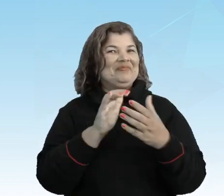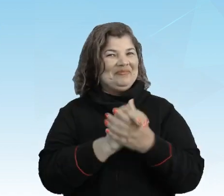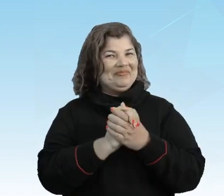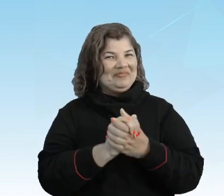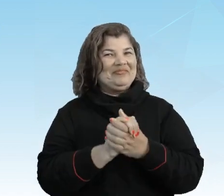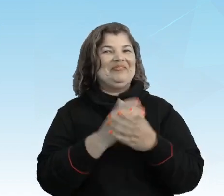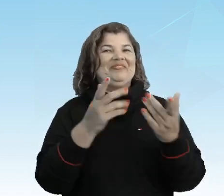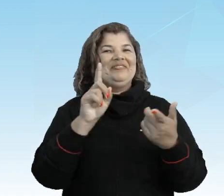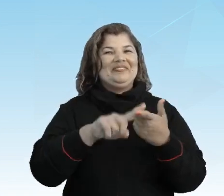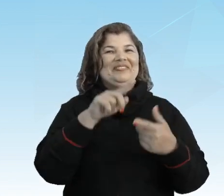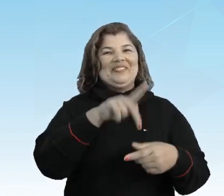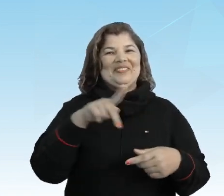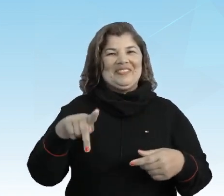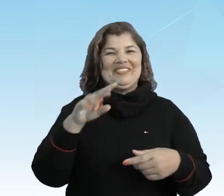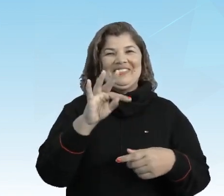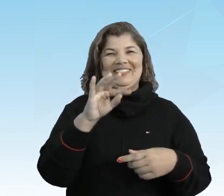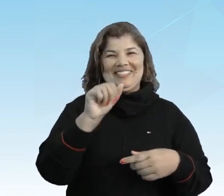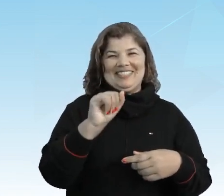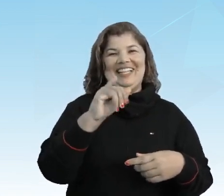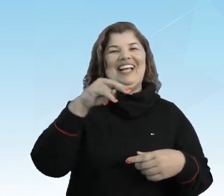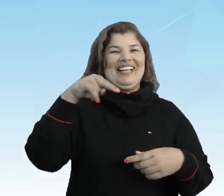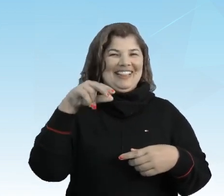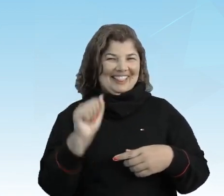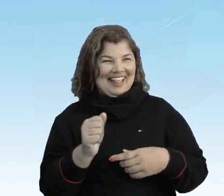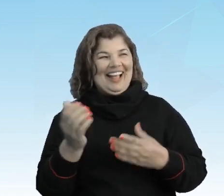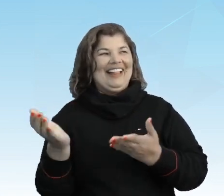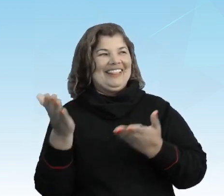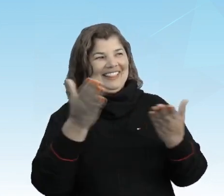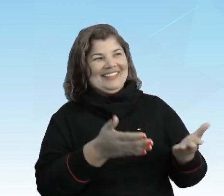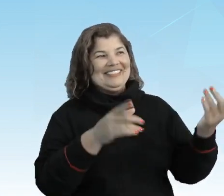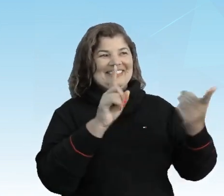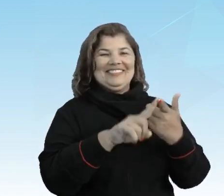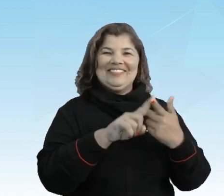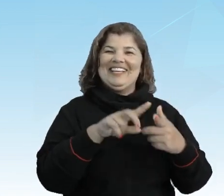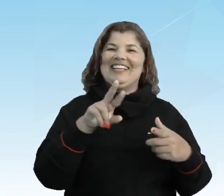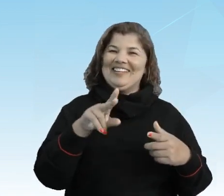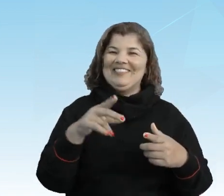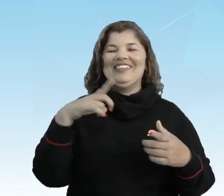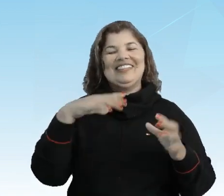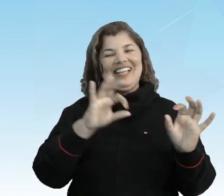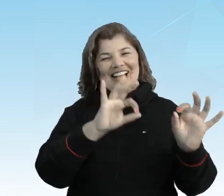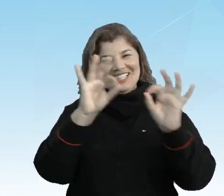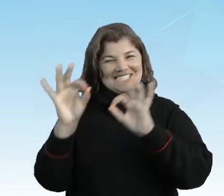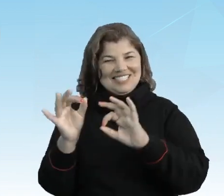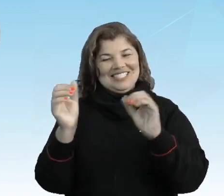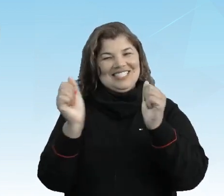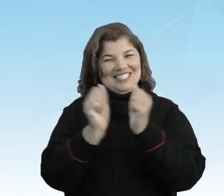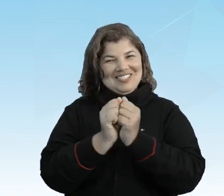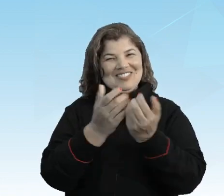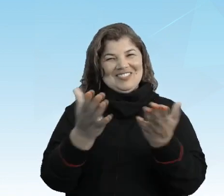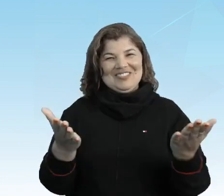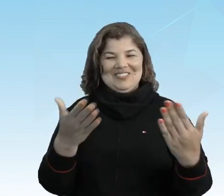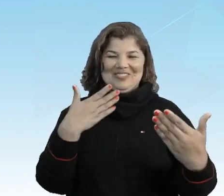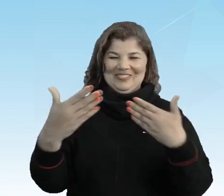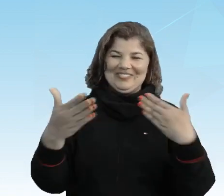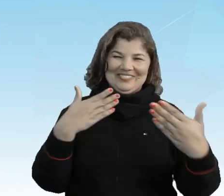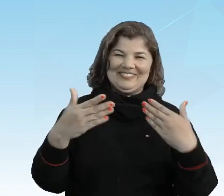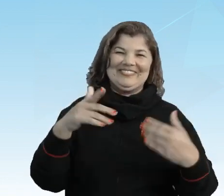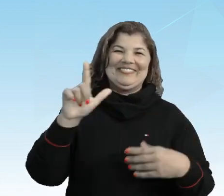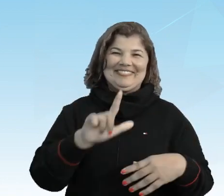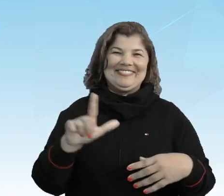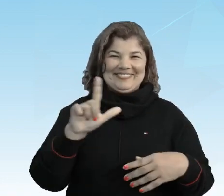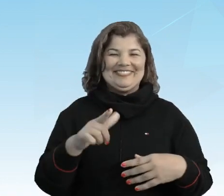visita da professora Tainá. Dandara também trouxe aqui a irmã dela, que está assistindo aqui conosco o Papo Artístico